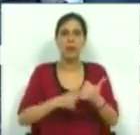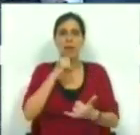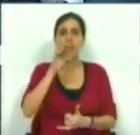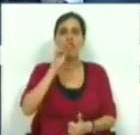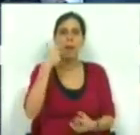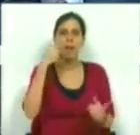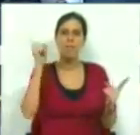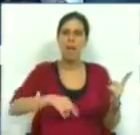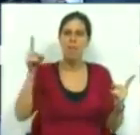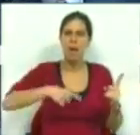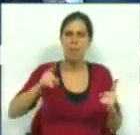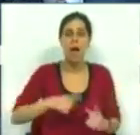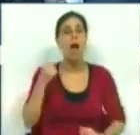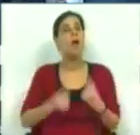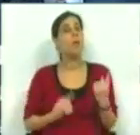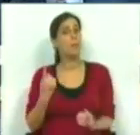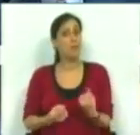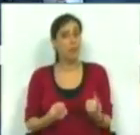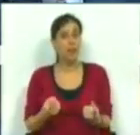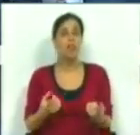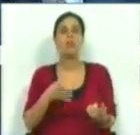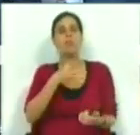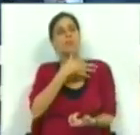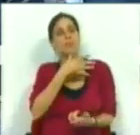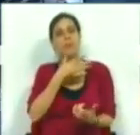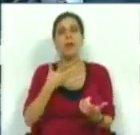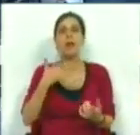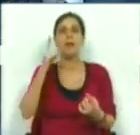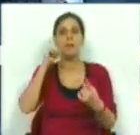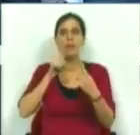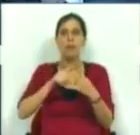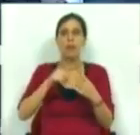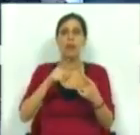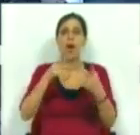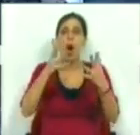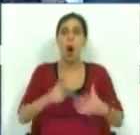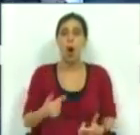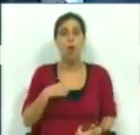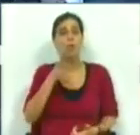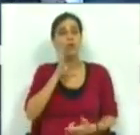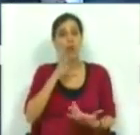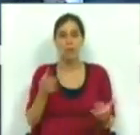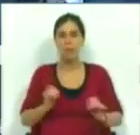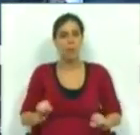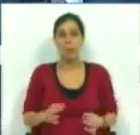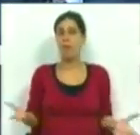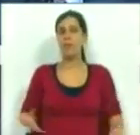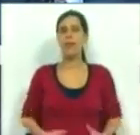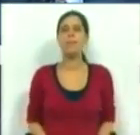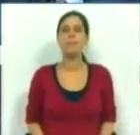sucessivamente alertados para isso, por vezes com a invocação de pretensas folgas orçamentais que, como viemos a ver, não